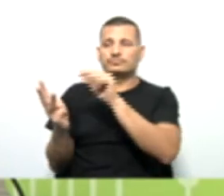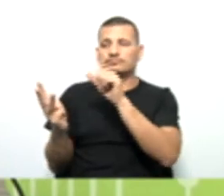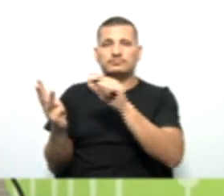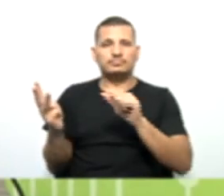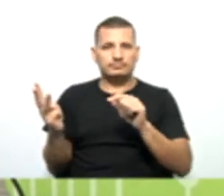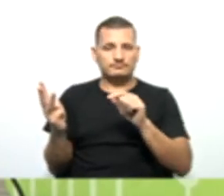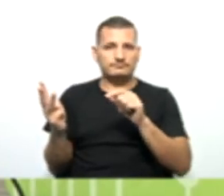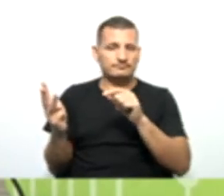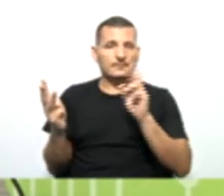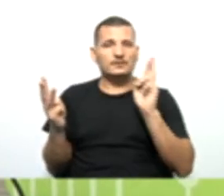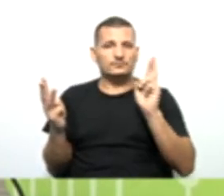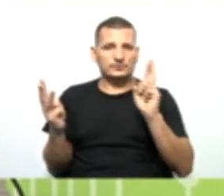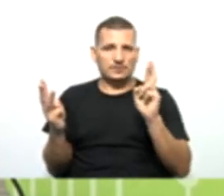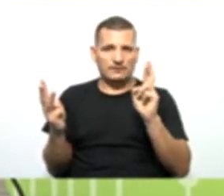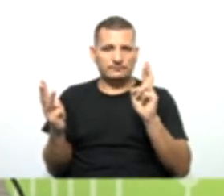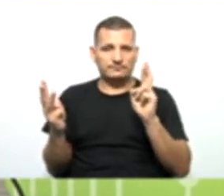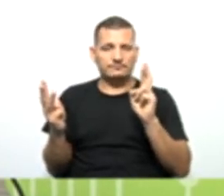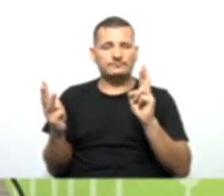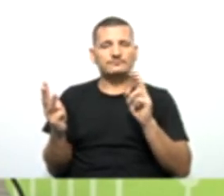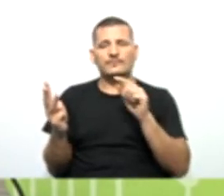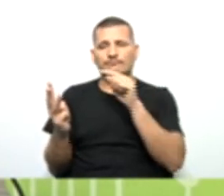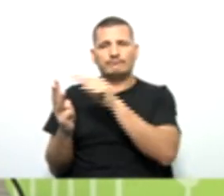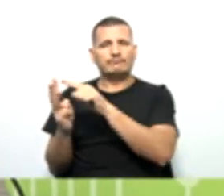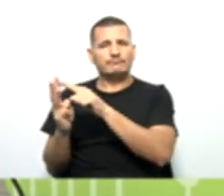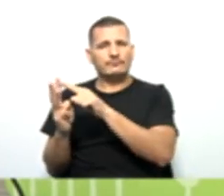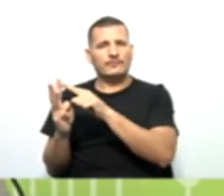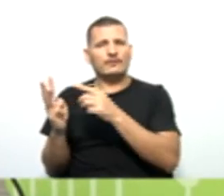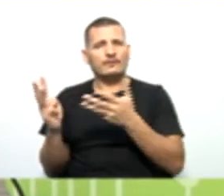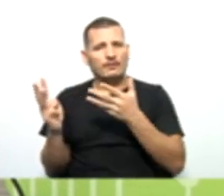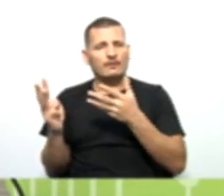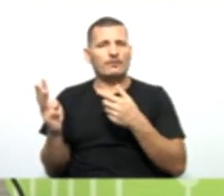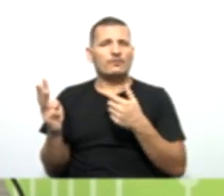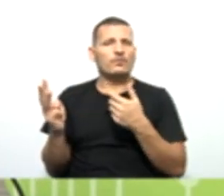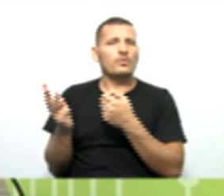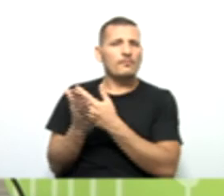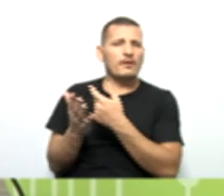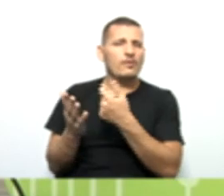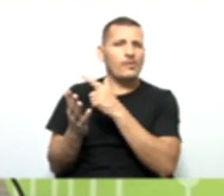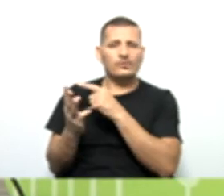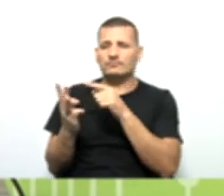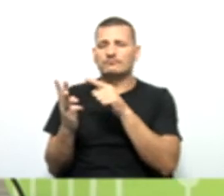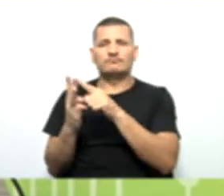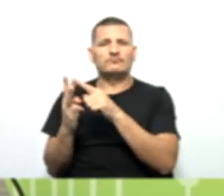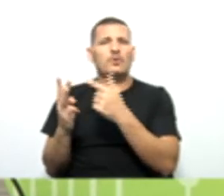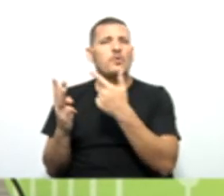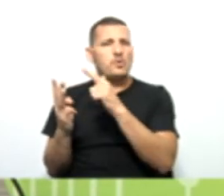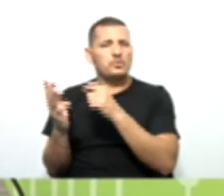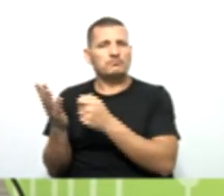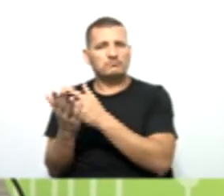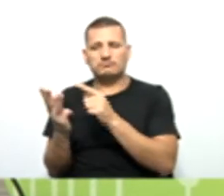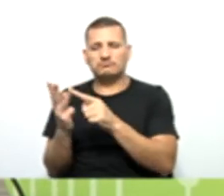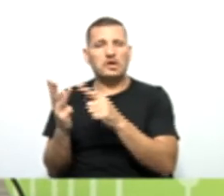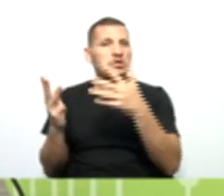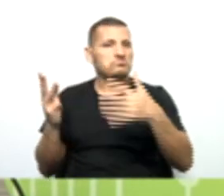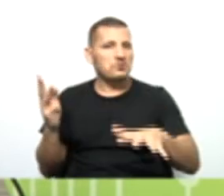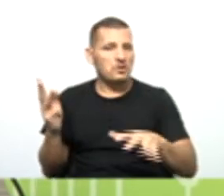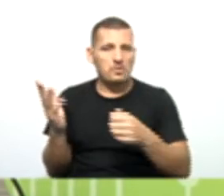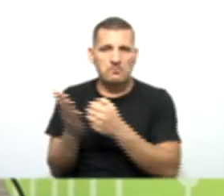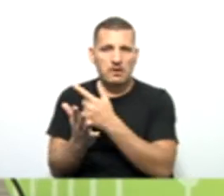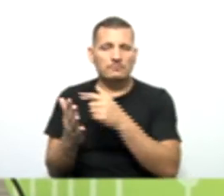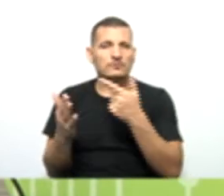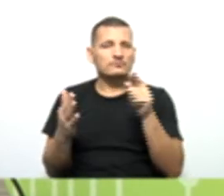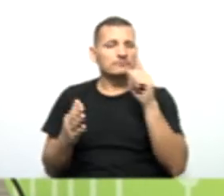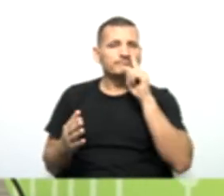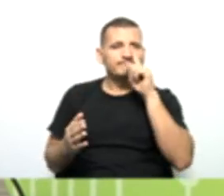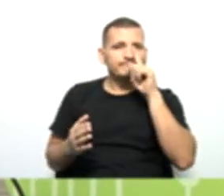o Pedro e o Marcelo. O João quer comprar de um fornecedor, o Pedro quer comprar de outro e o Marcelo não quer nem comprar. Né? Imagina o risco que